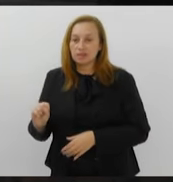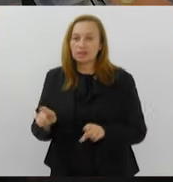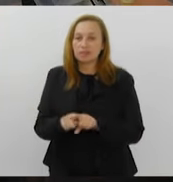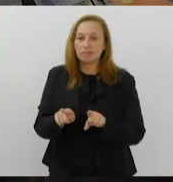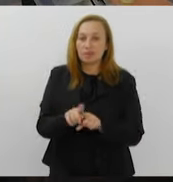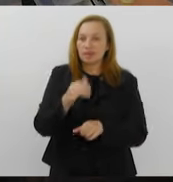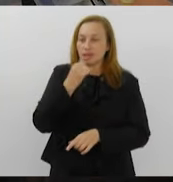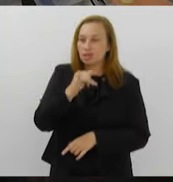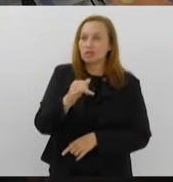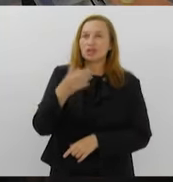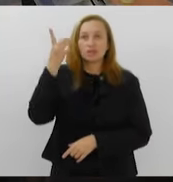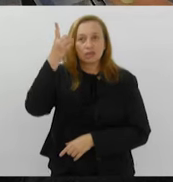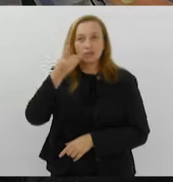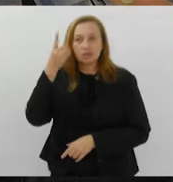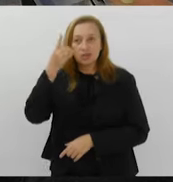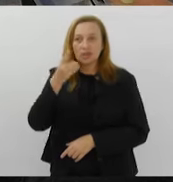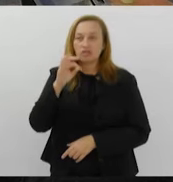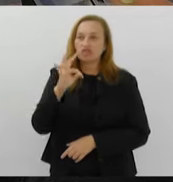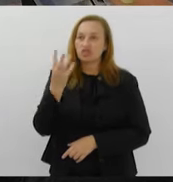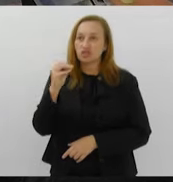Rangel.